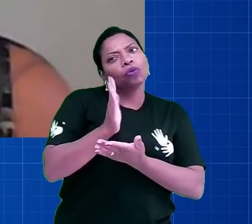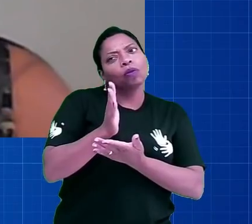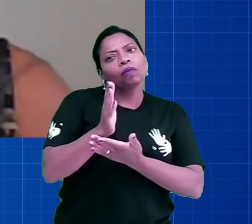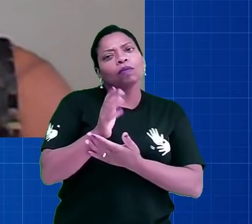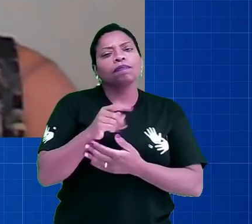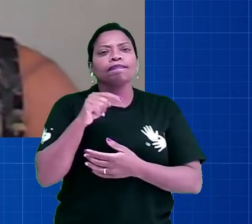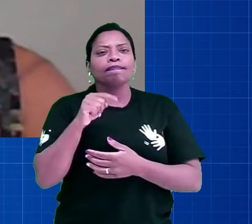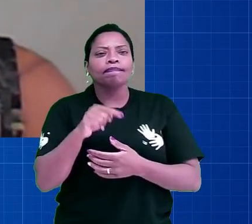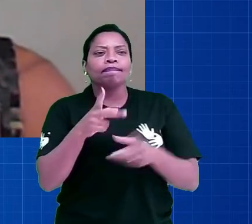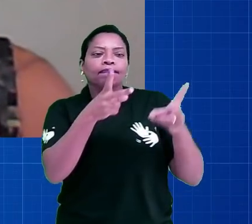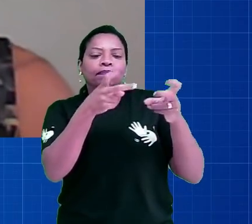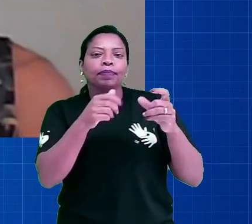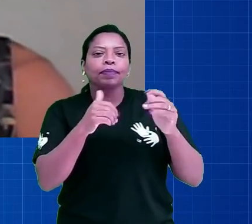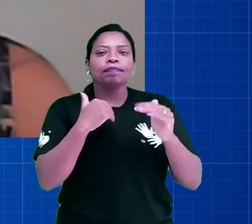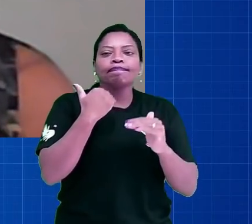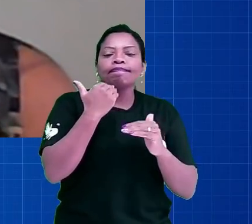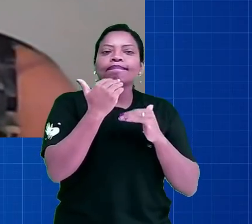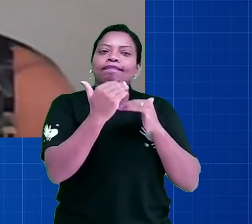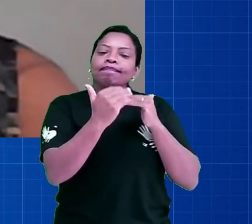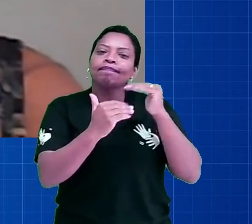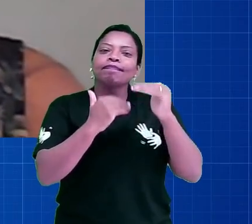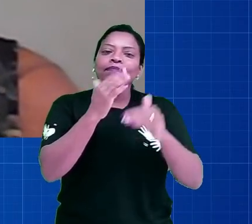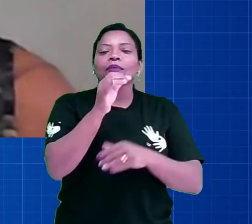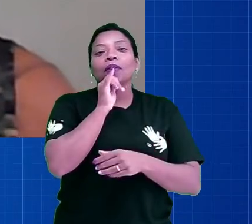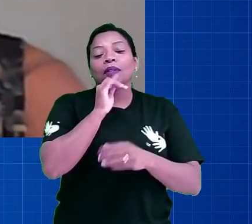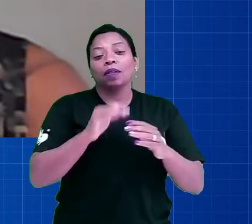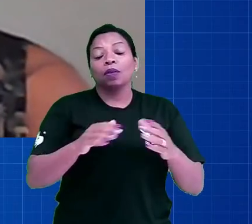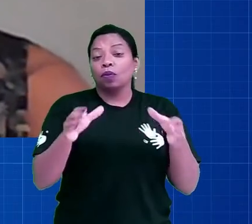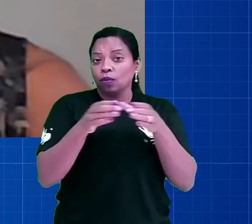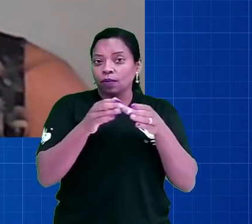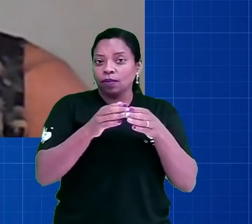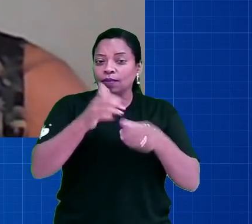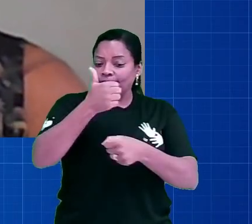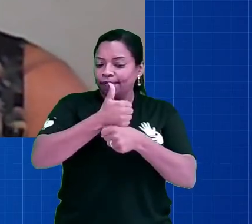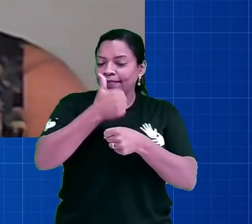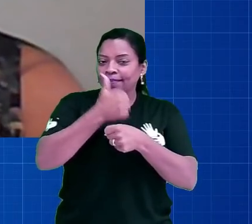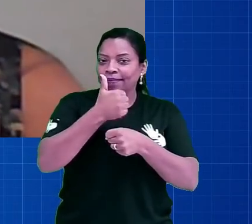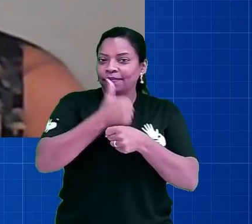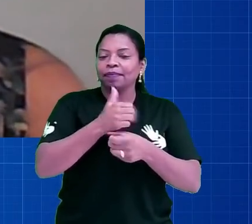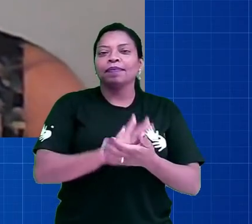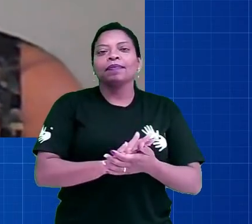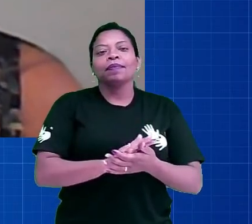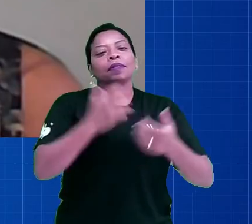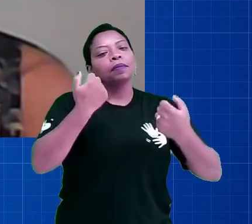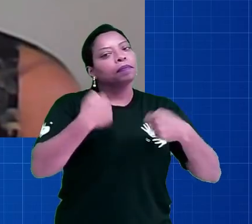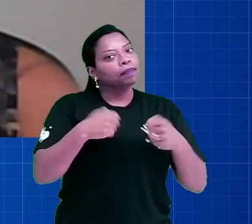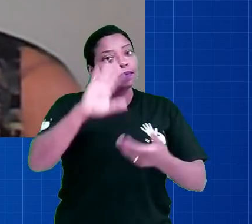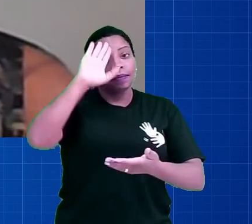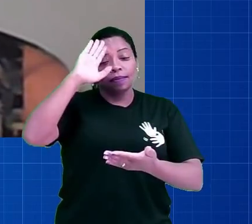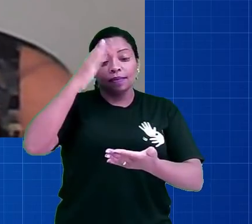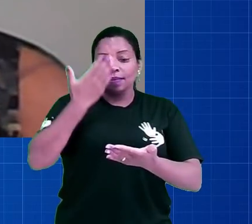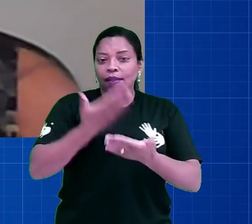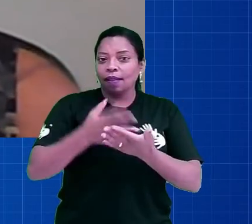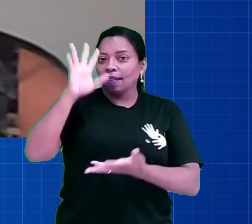pequenos avanços, principalmente quanto à equipe gestora, conforme a professora falou. Elas precisam acreditar e entender que